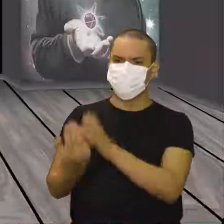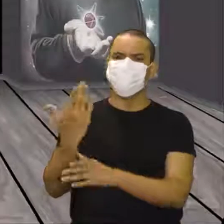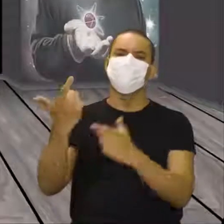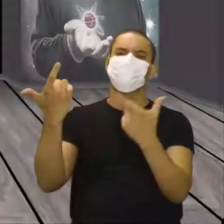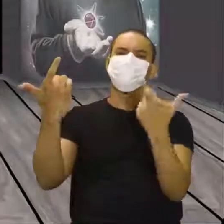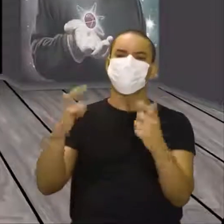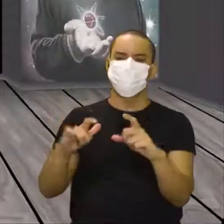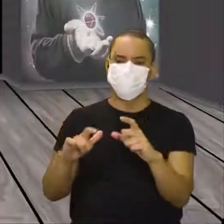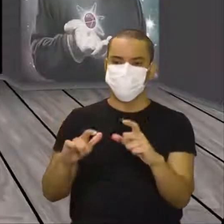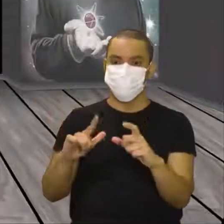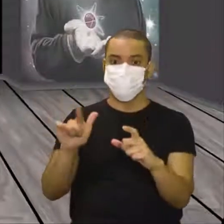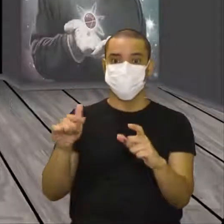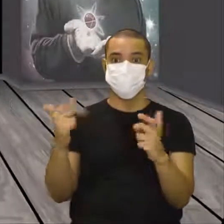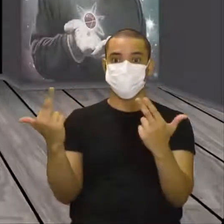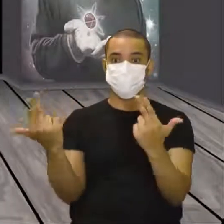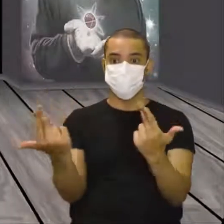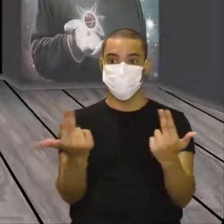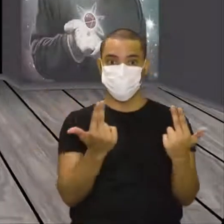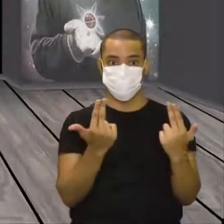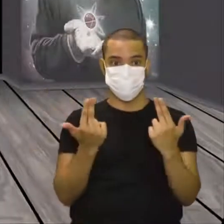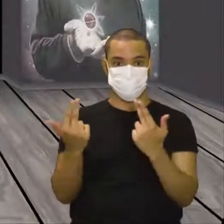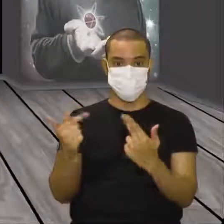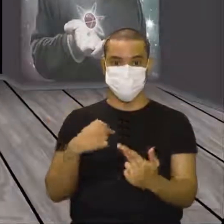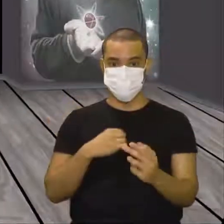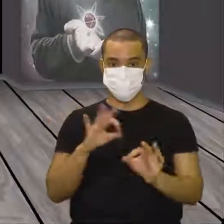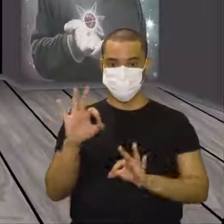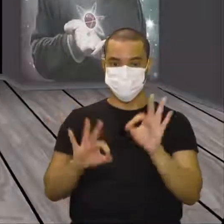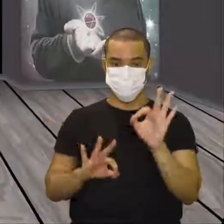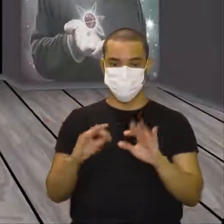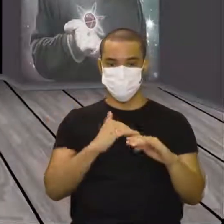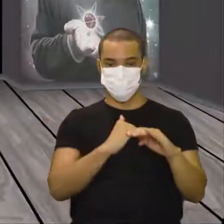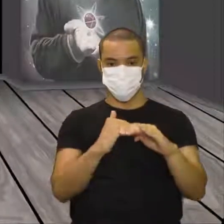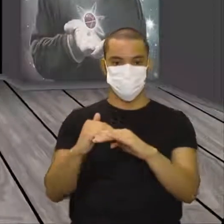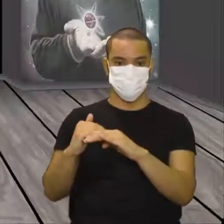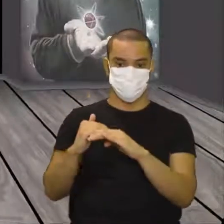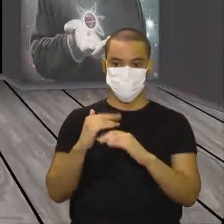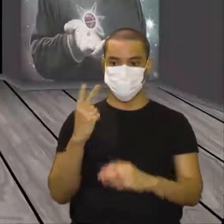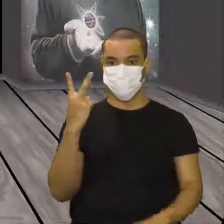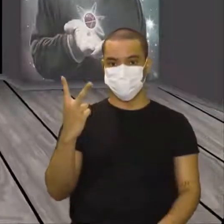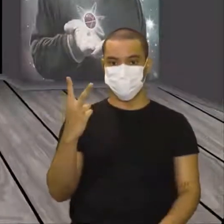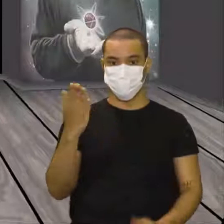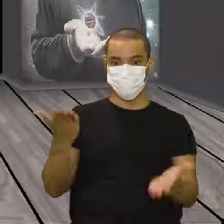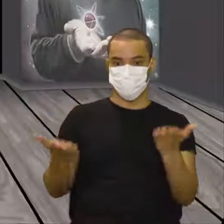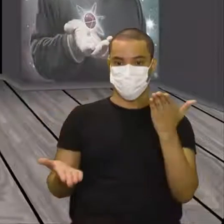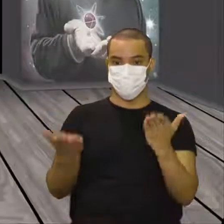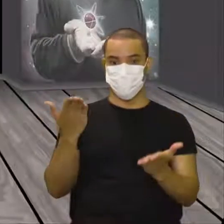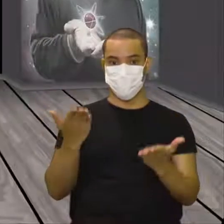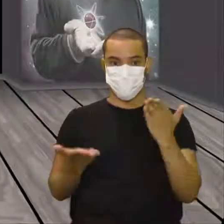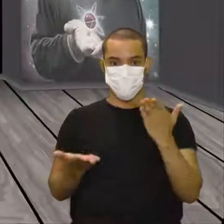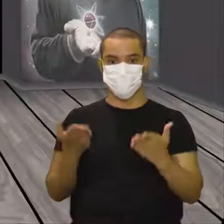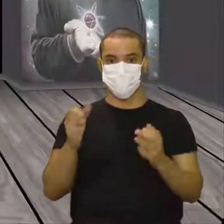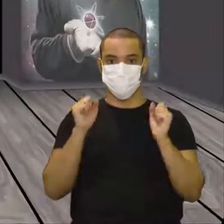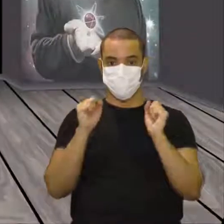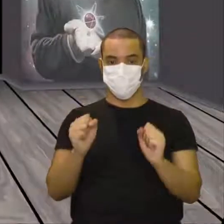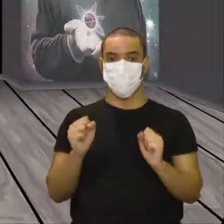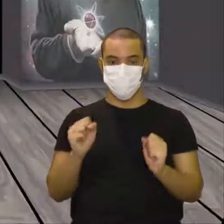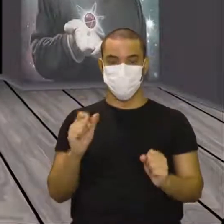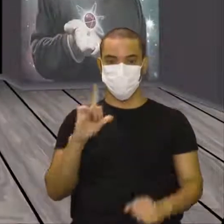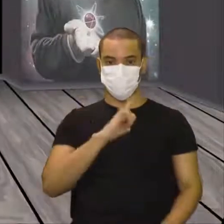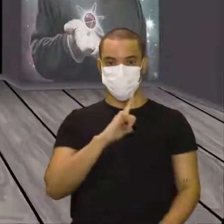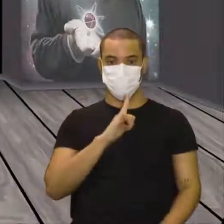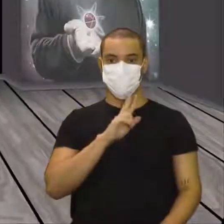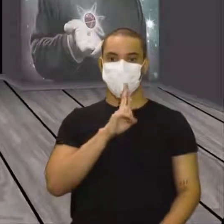onde? Surge de igualar. Eu estou igualando duas situações de equilíbrio. Quando se equilibra, eu posso chegar a um